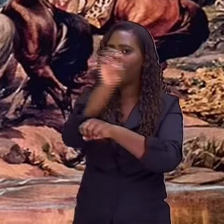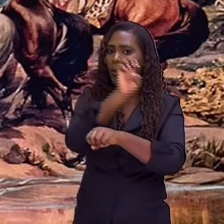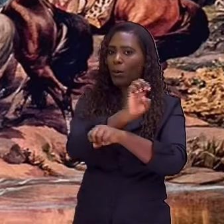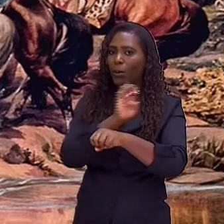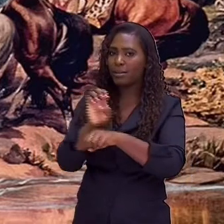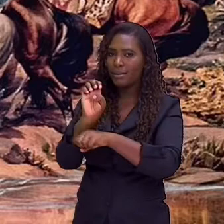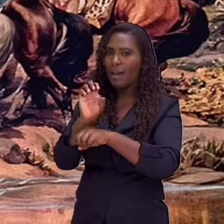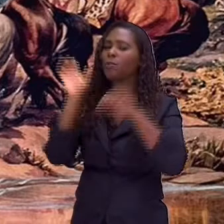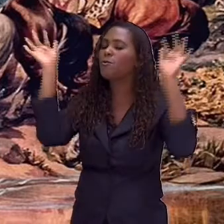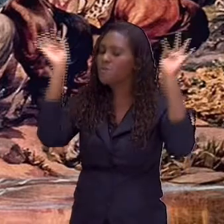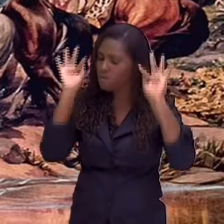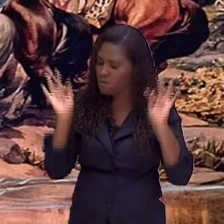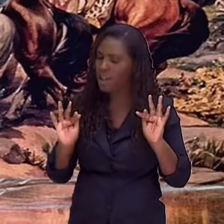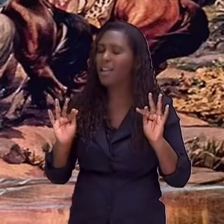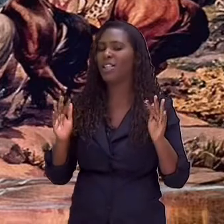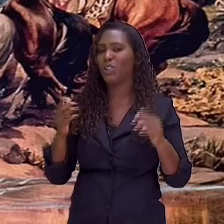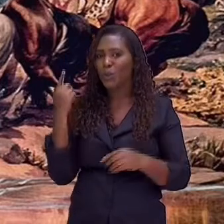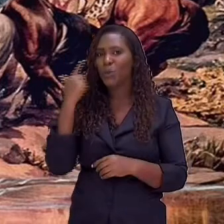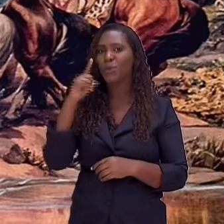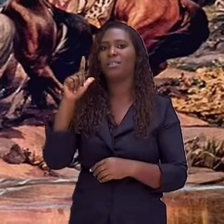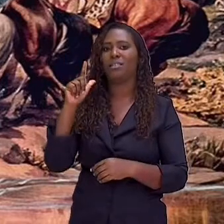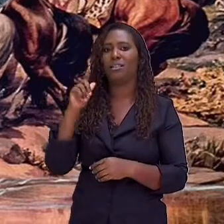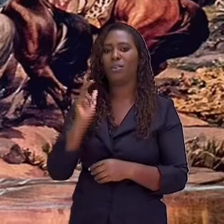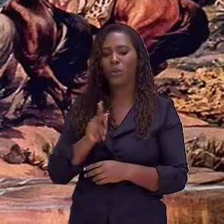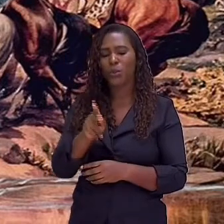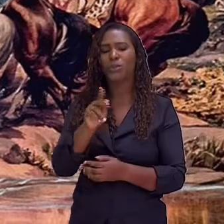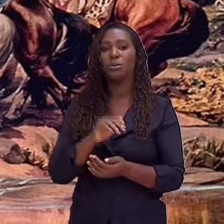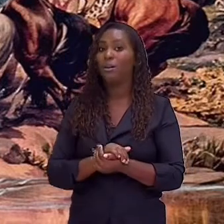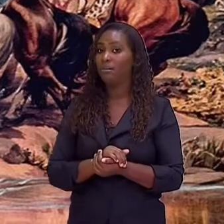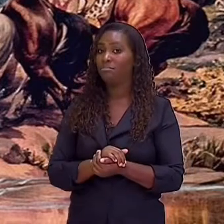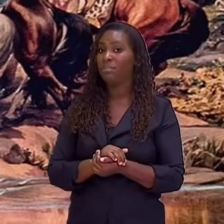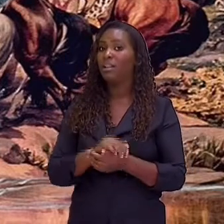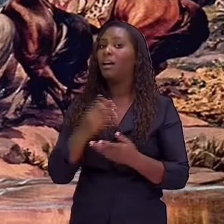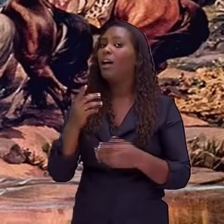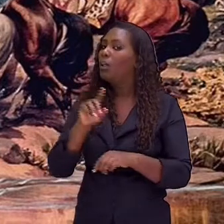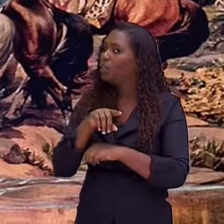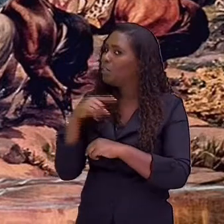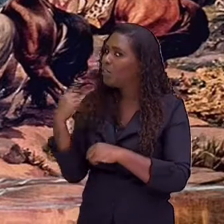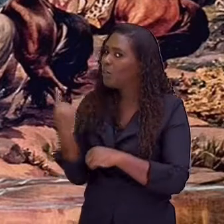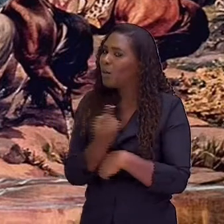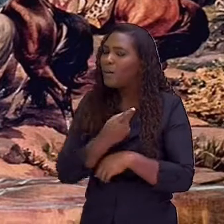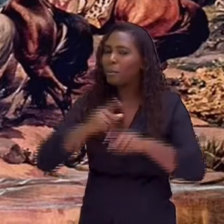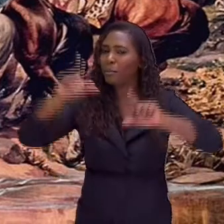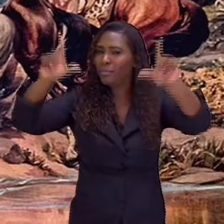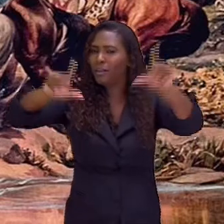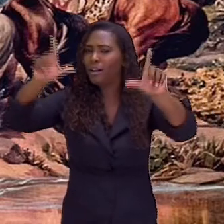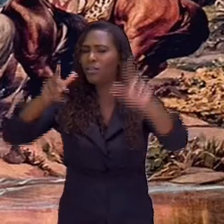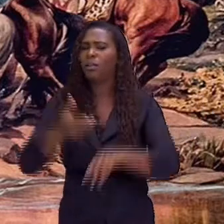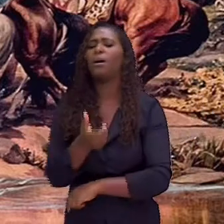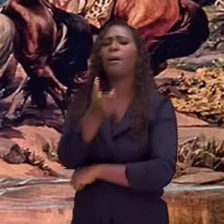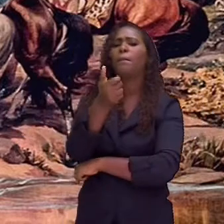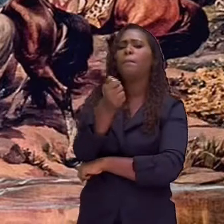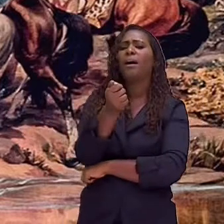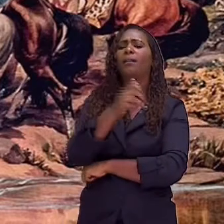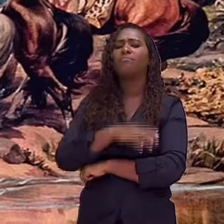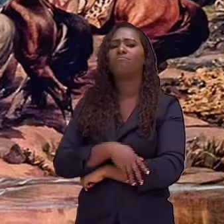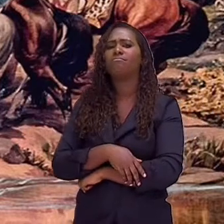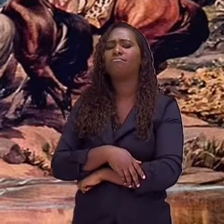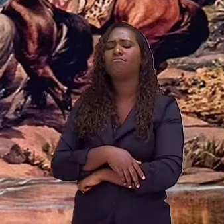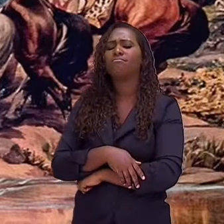Se nós formos analisar os telejornais de hoje, nós vamos ver que isso não está acontecendo.